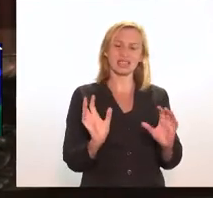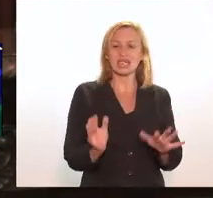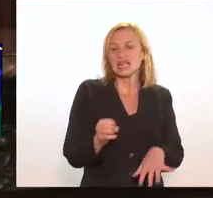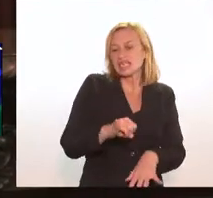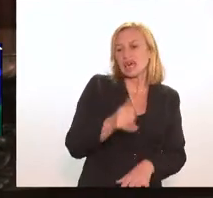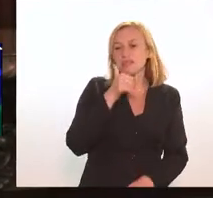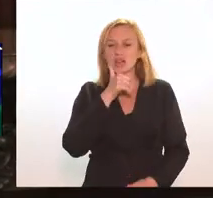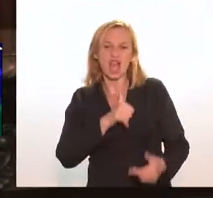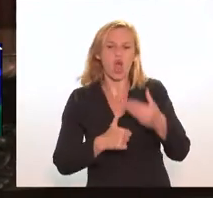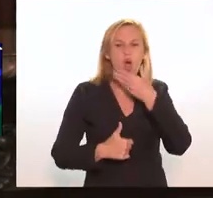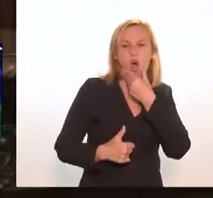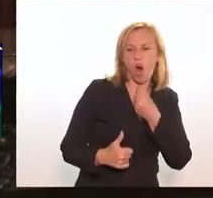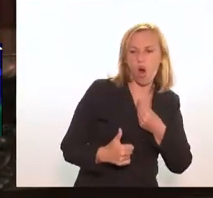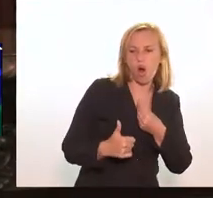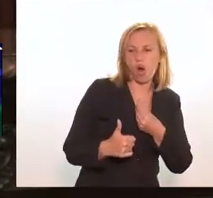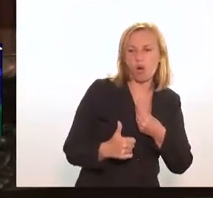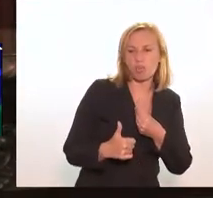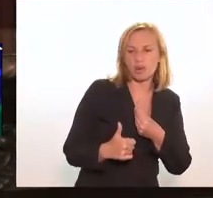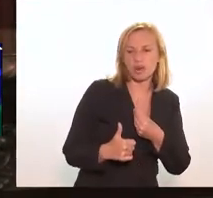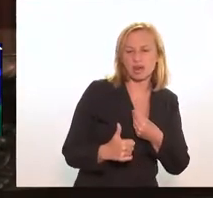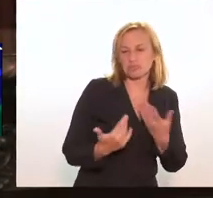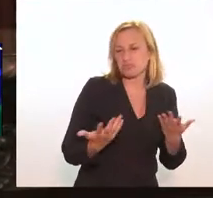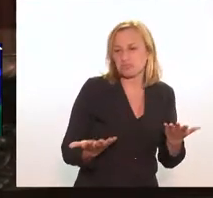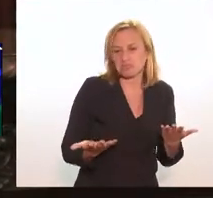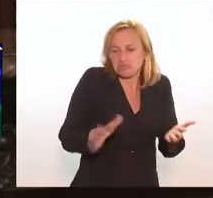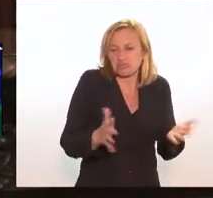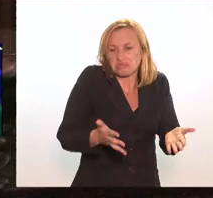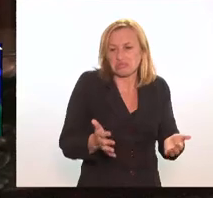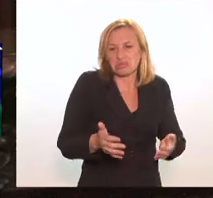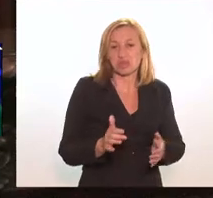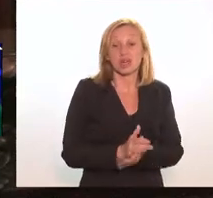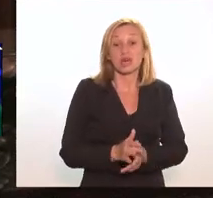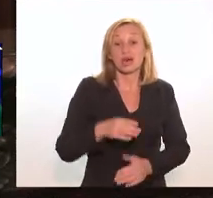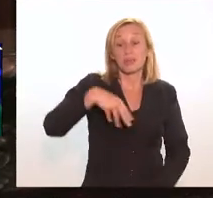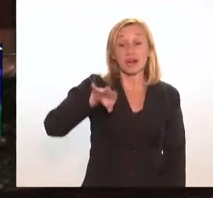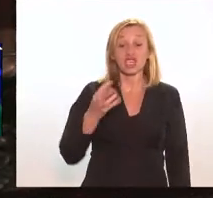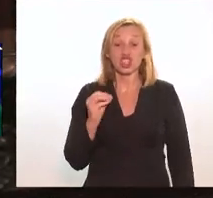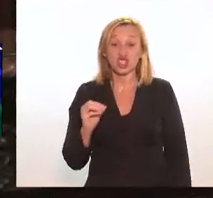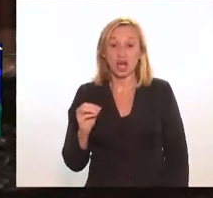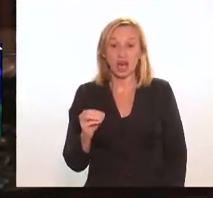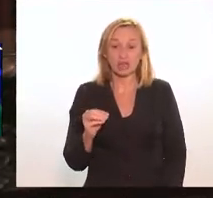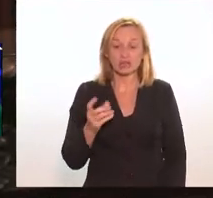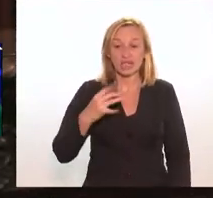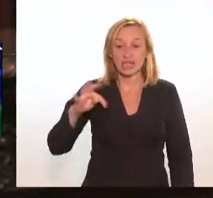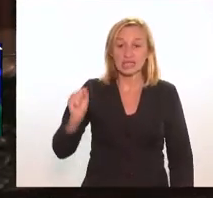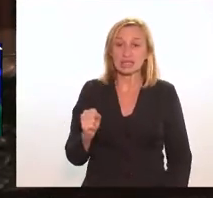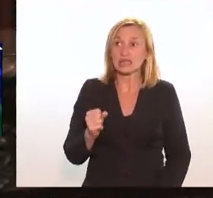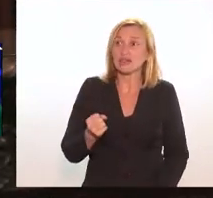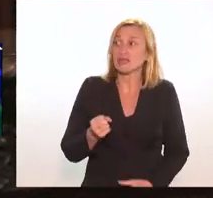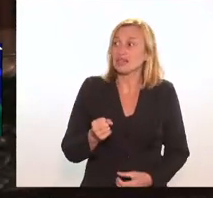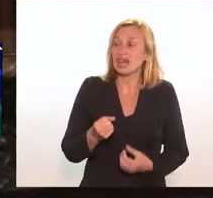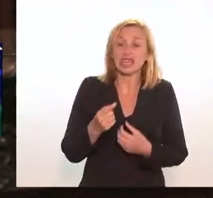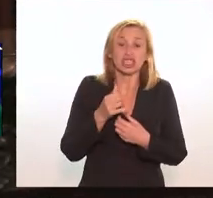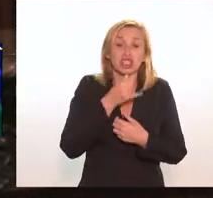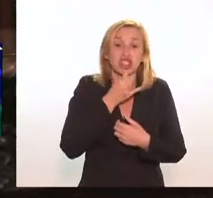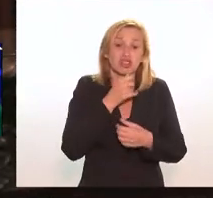Padre Antônio Vieira deve estar se remoendo nesse momento. Machado de Assis deve estar se remoendo nesse momento.